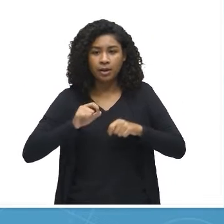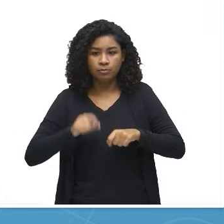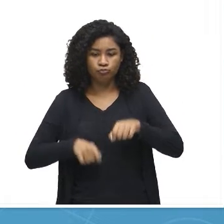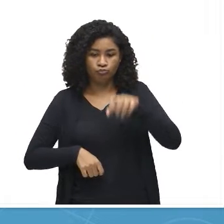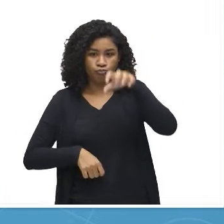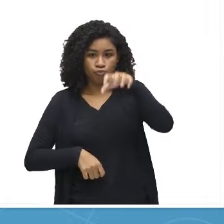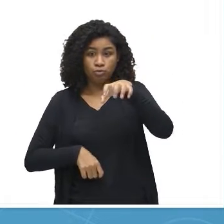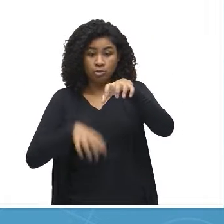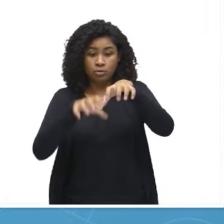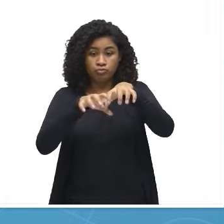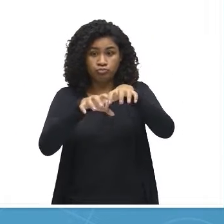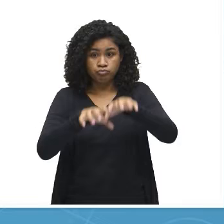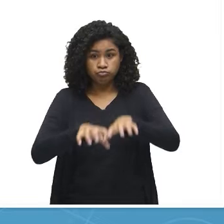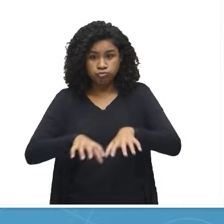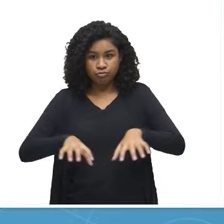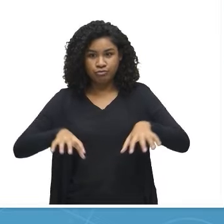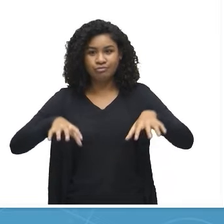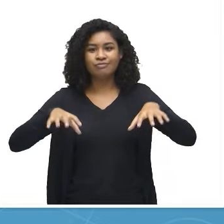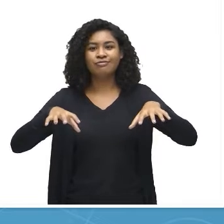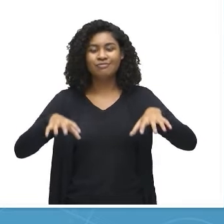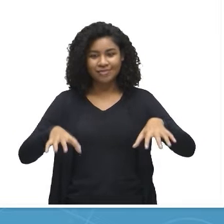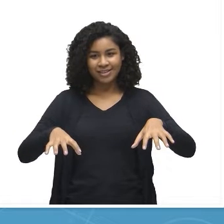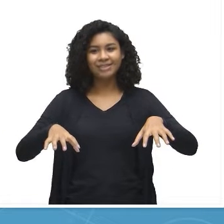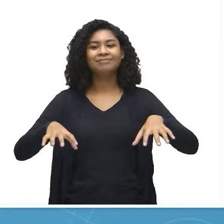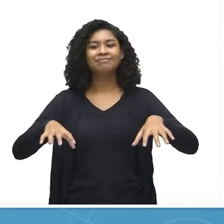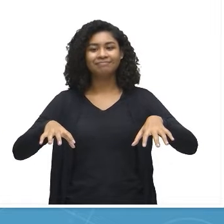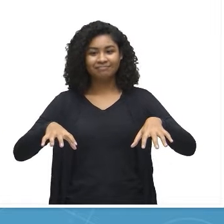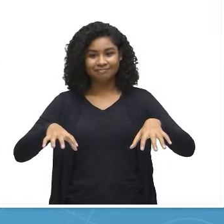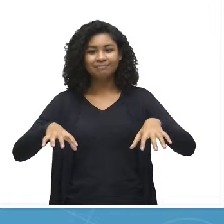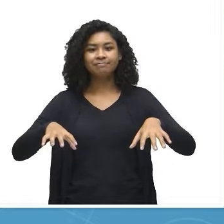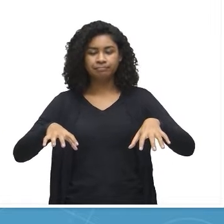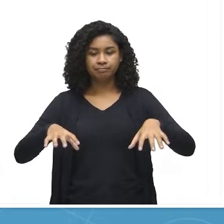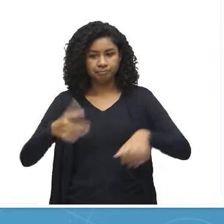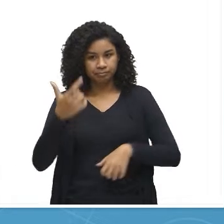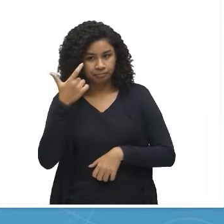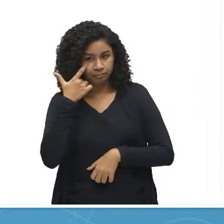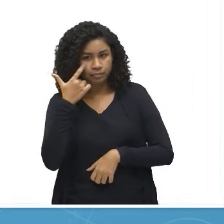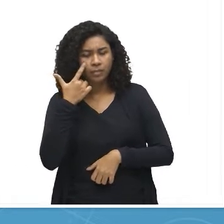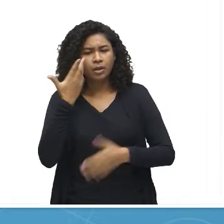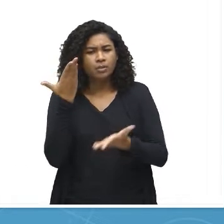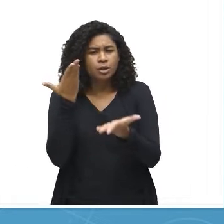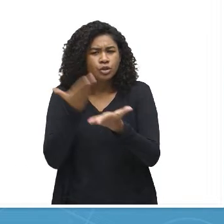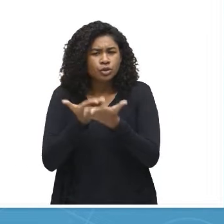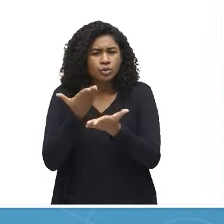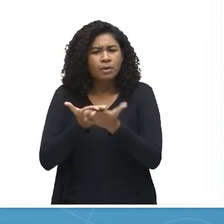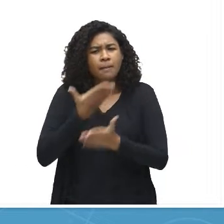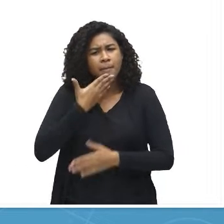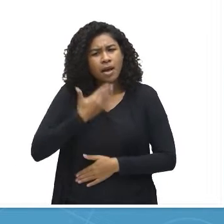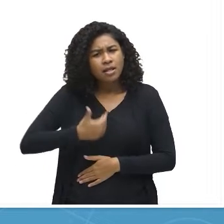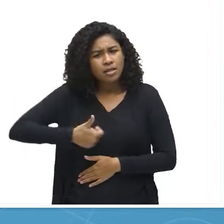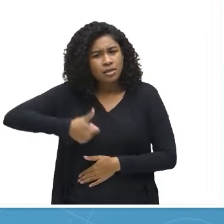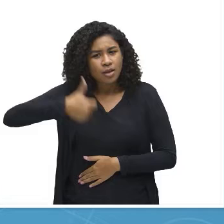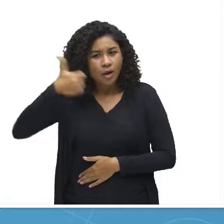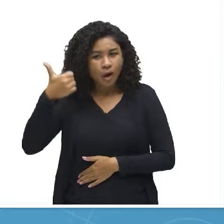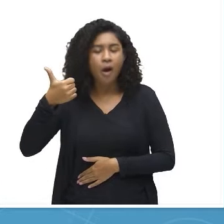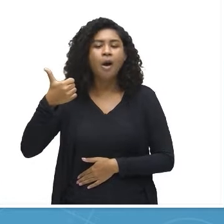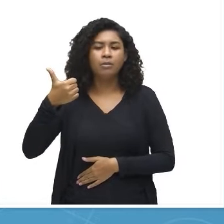dividido em duas dinastias. Ou seja, para a gente estudar melhor, para facilitar o